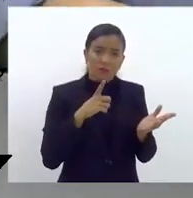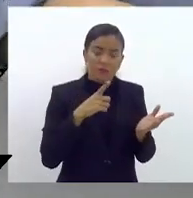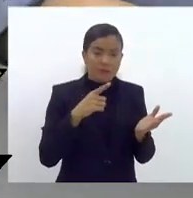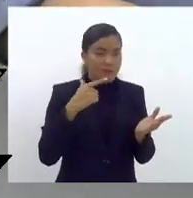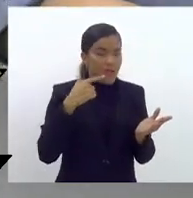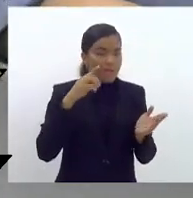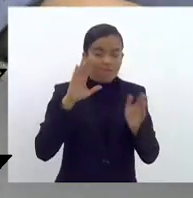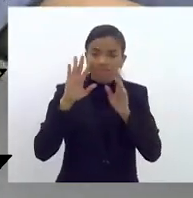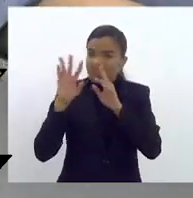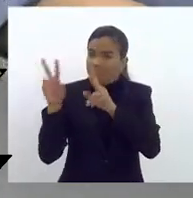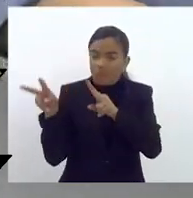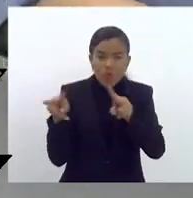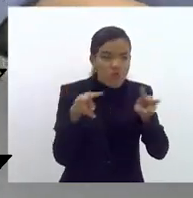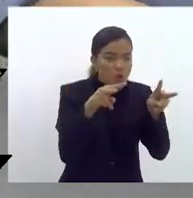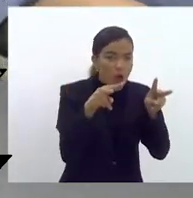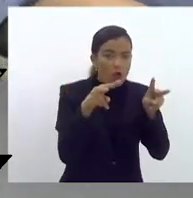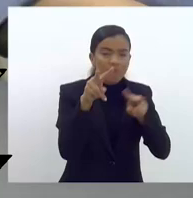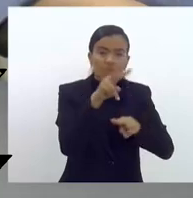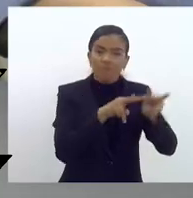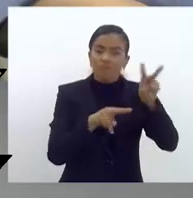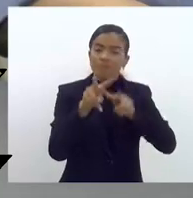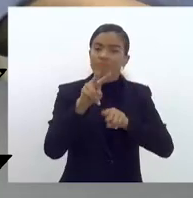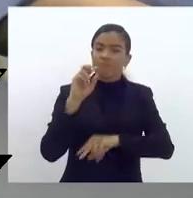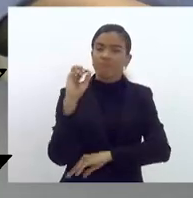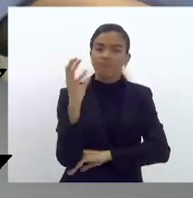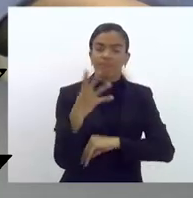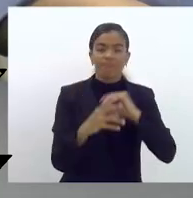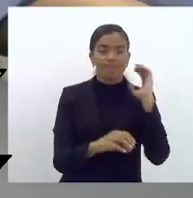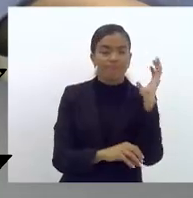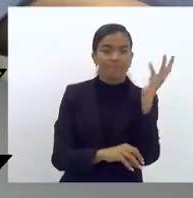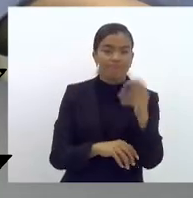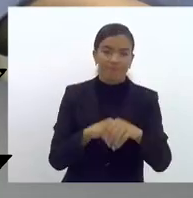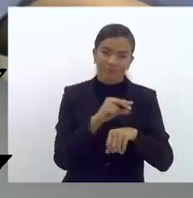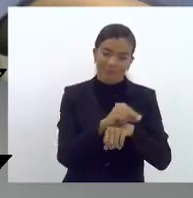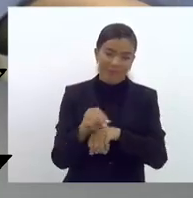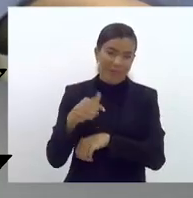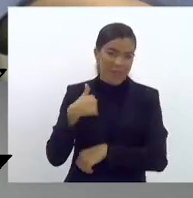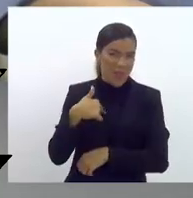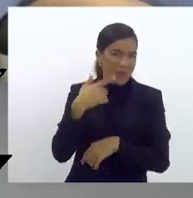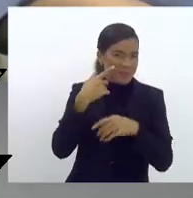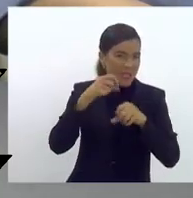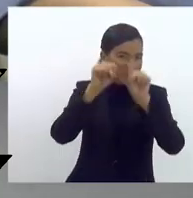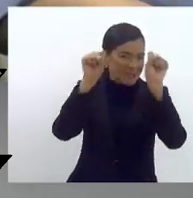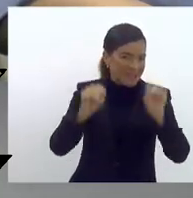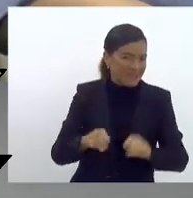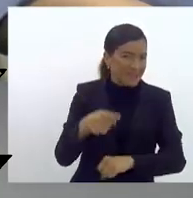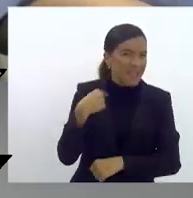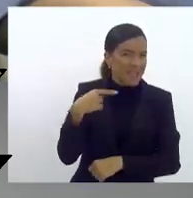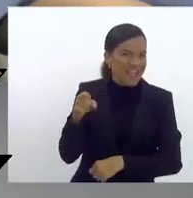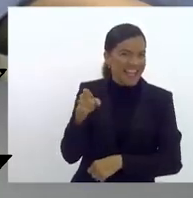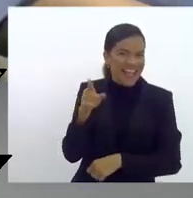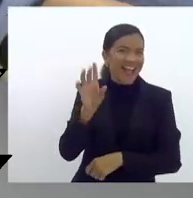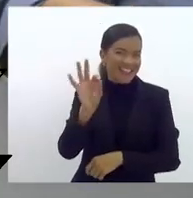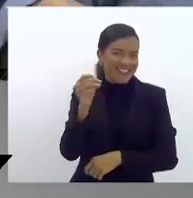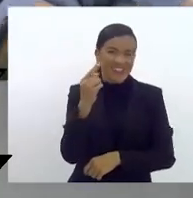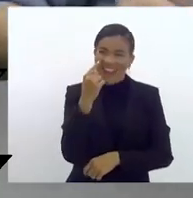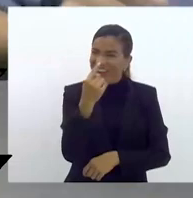ecológica até nos ovos orgânicos que produz e eu sou a testemunha disso que já provei eles então